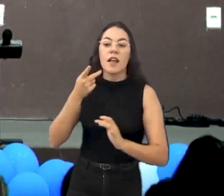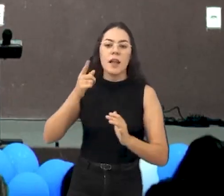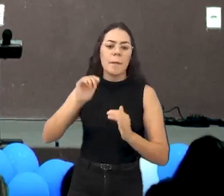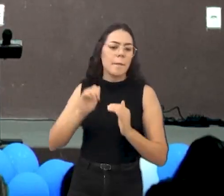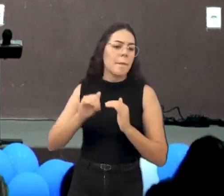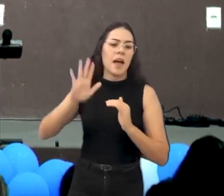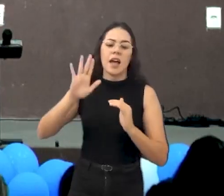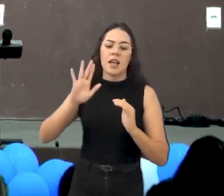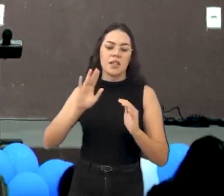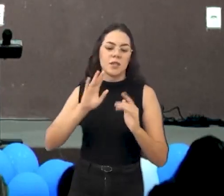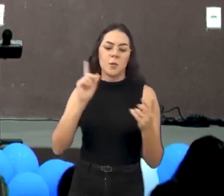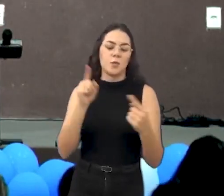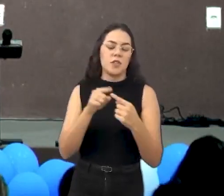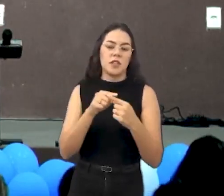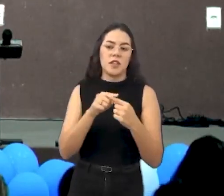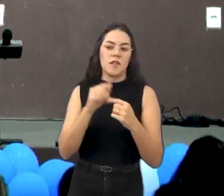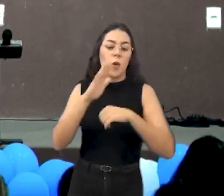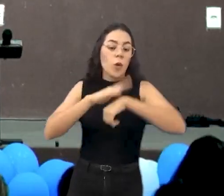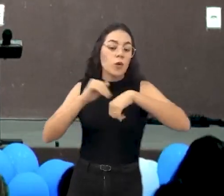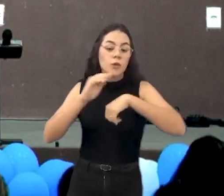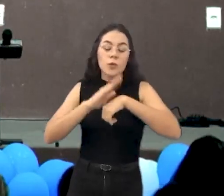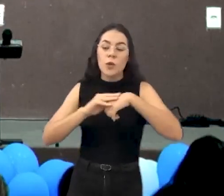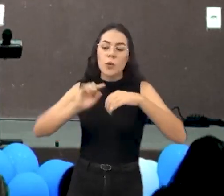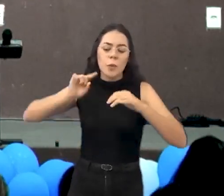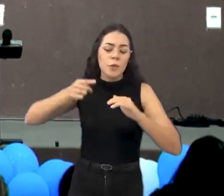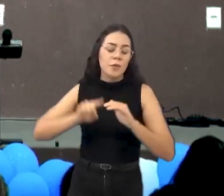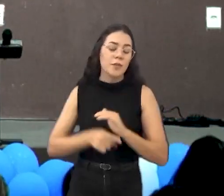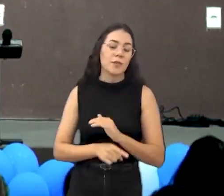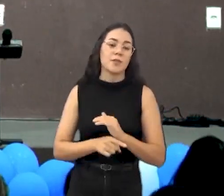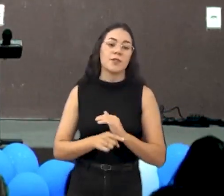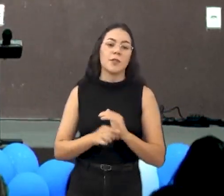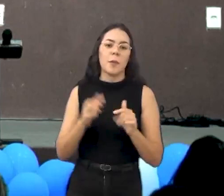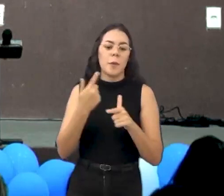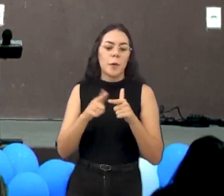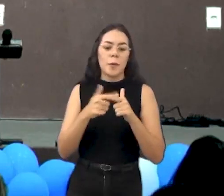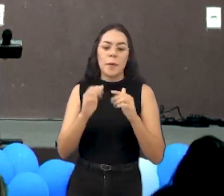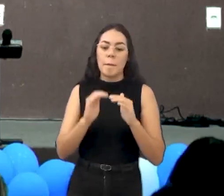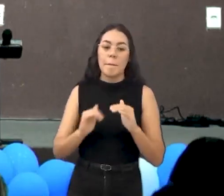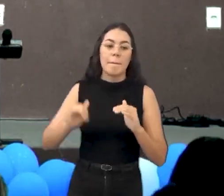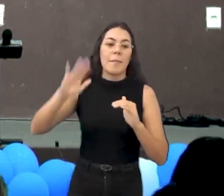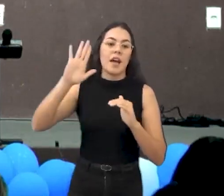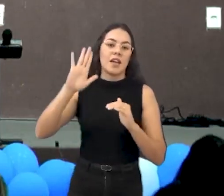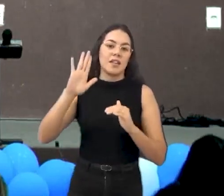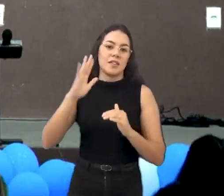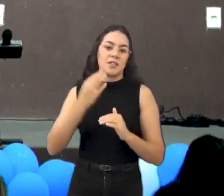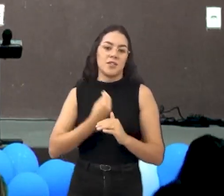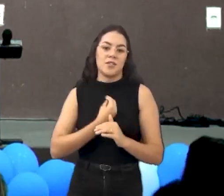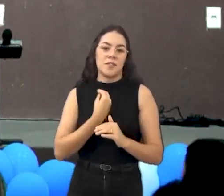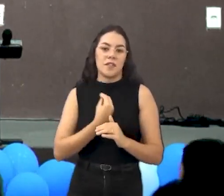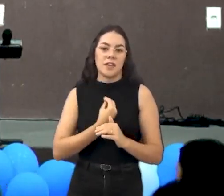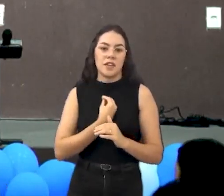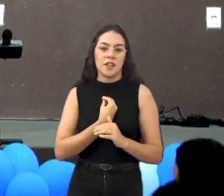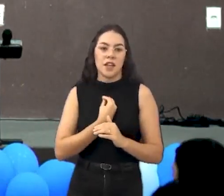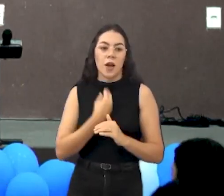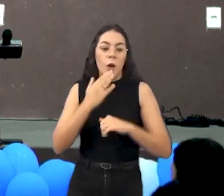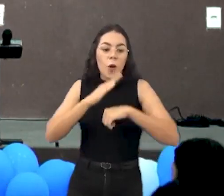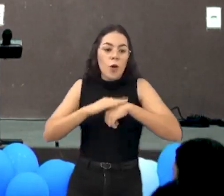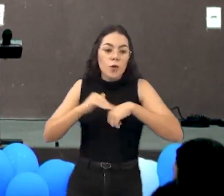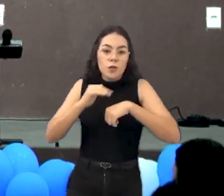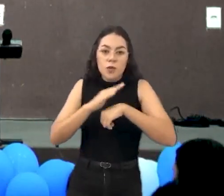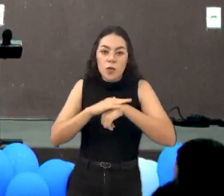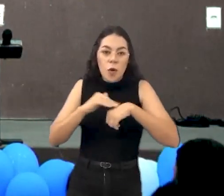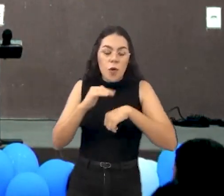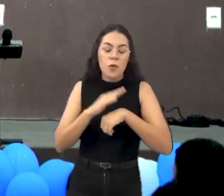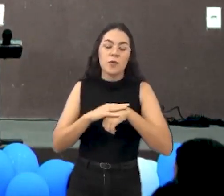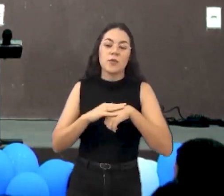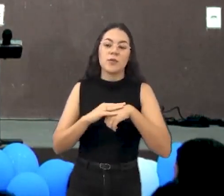questão específica, é um consolo muito mais profundo de um problema muito maior da existência. Não há consolo, não há